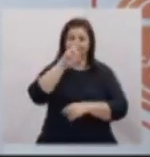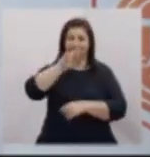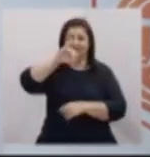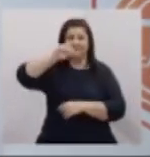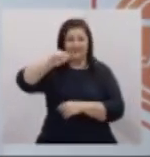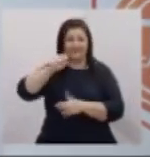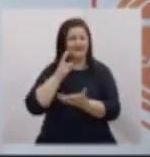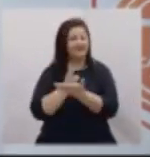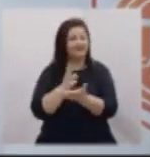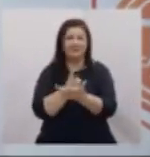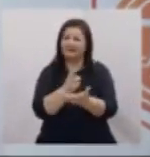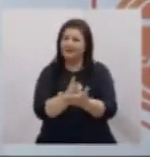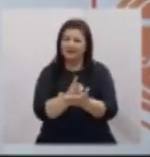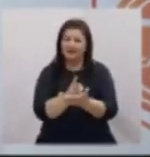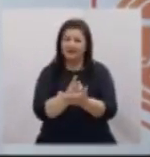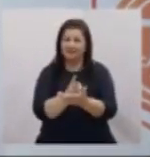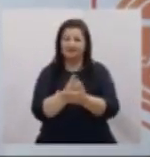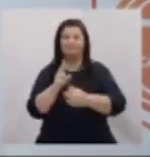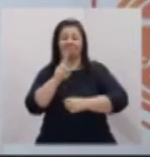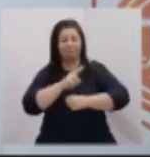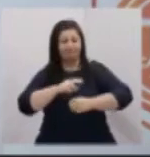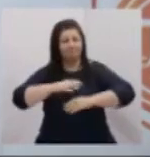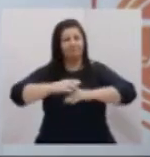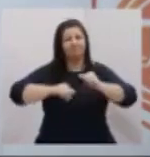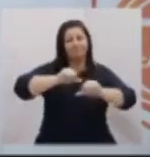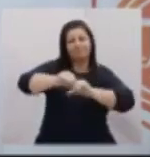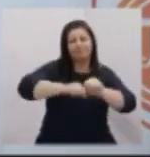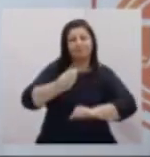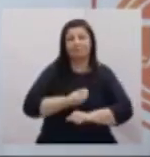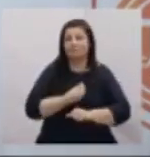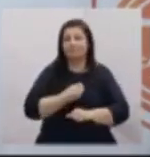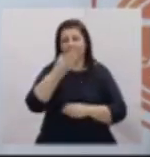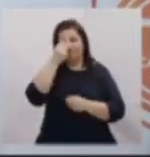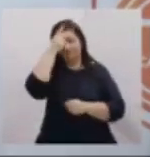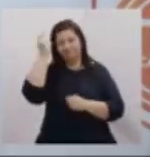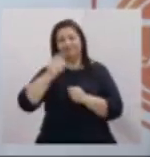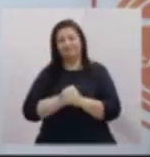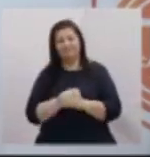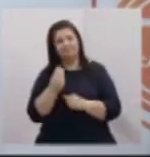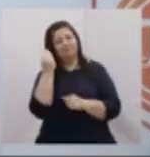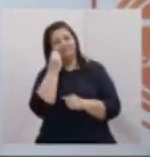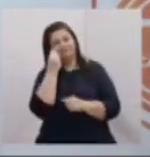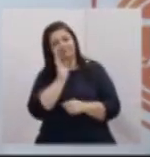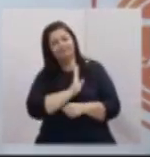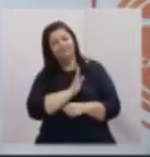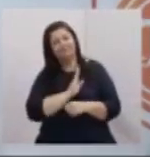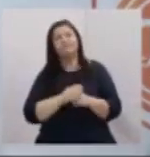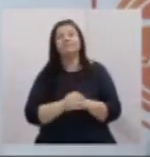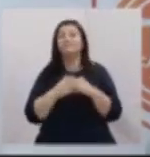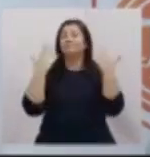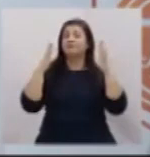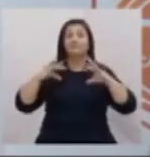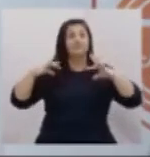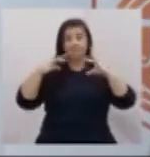ela continue sendo esse instrumento de transformação na vida de muita gente. Cris, um grande beijo no seu coração e parabéns também a